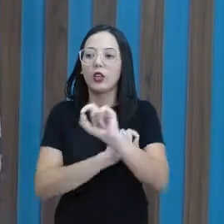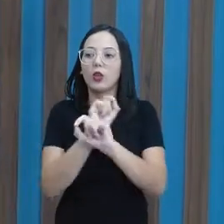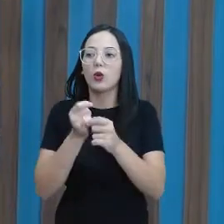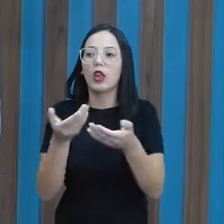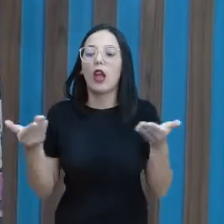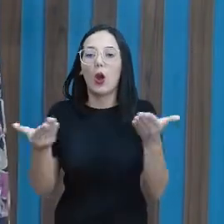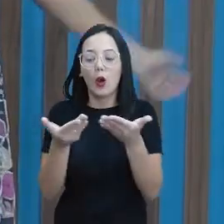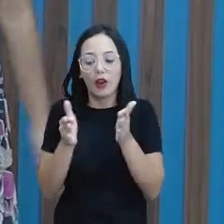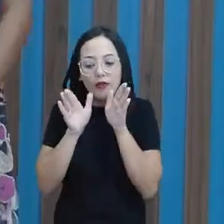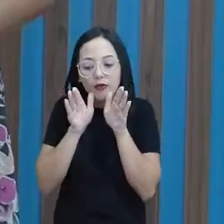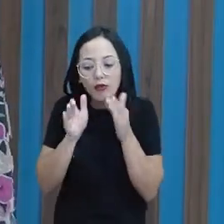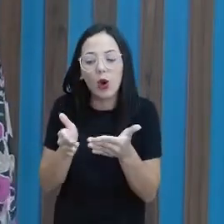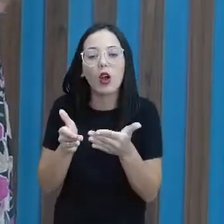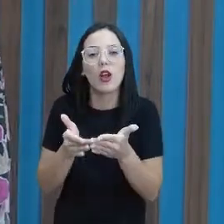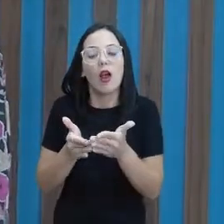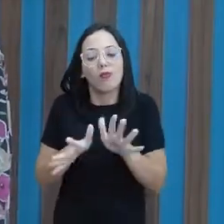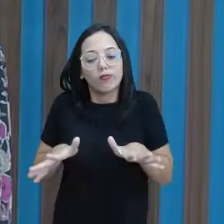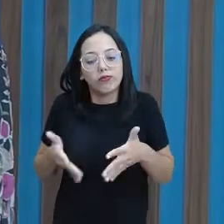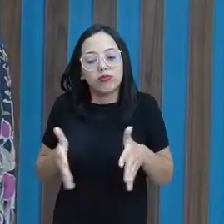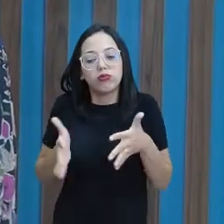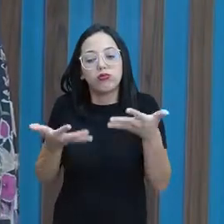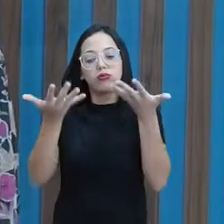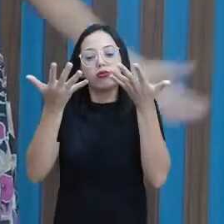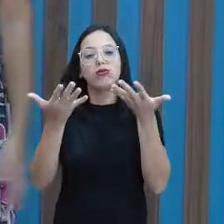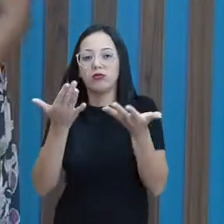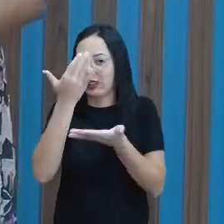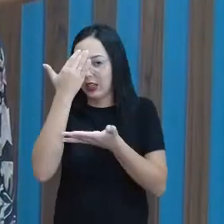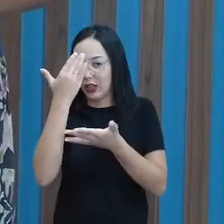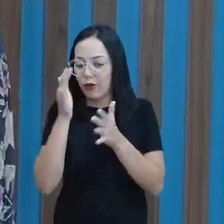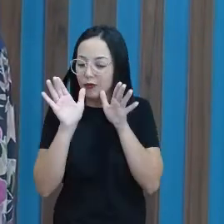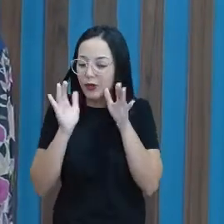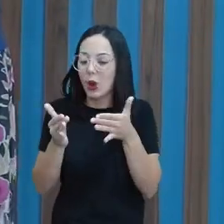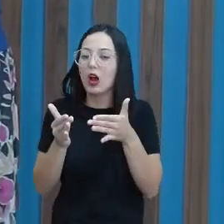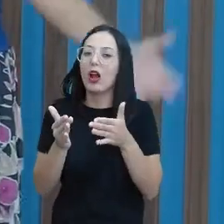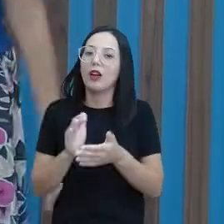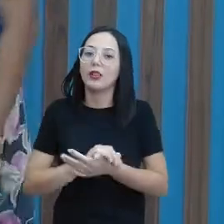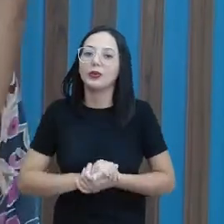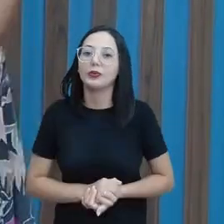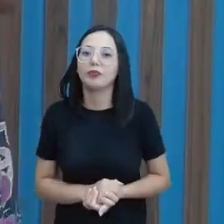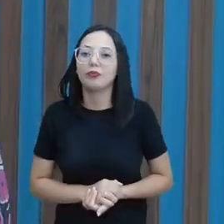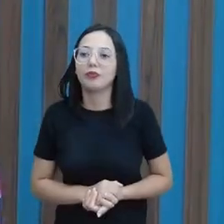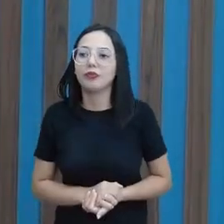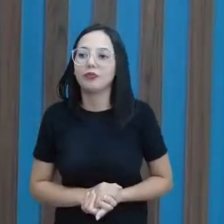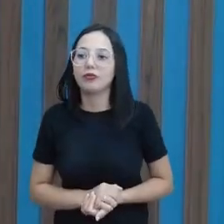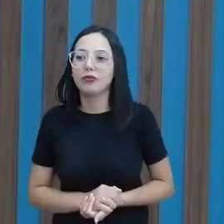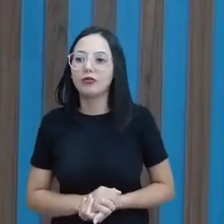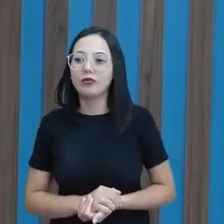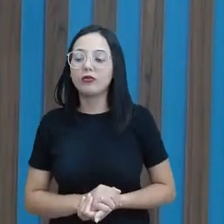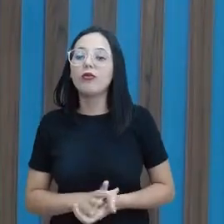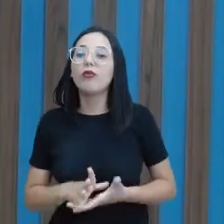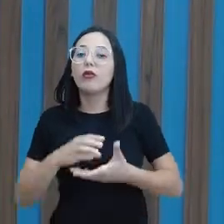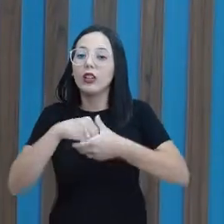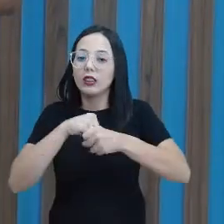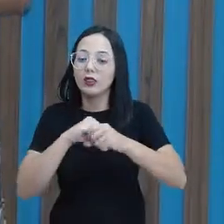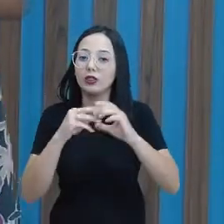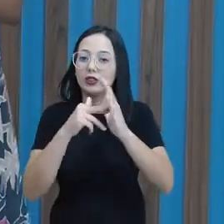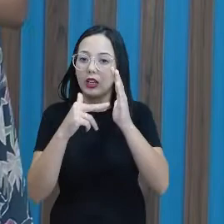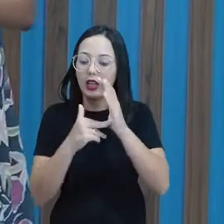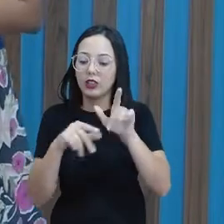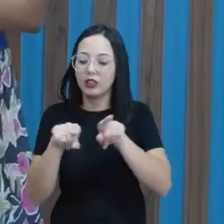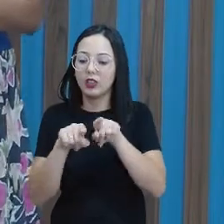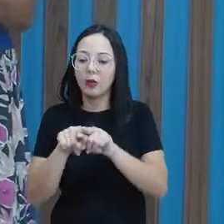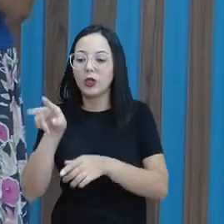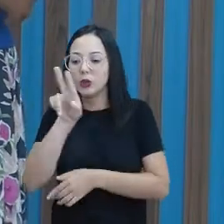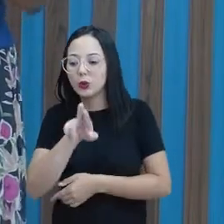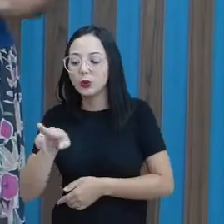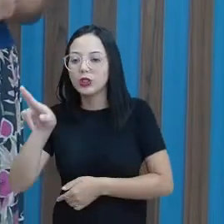uma ênfase, de dar uma exclamação mesmo, né, algo grande. Dentro das regras, é usada